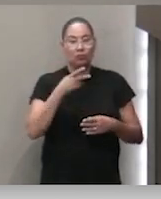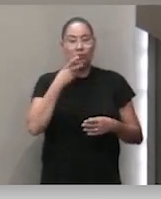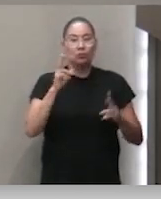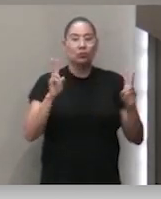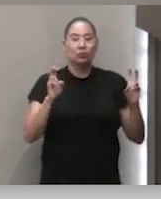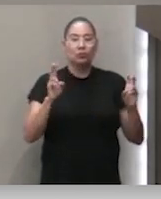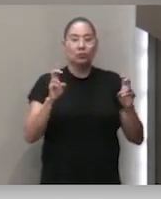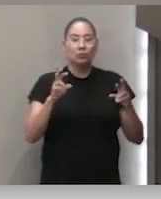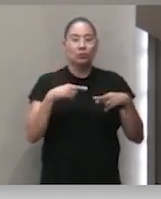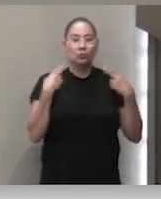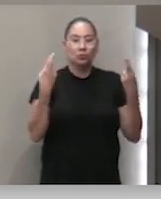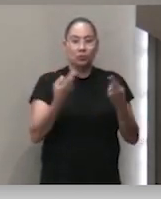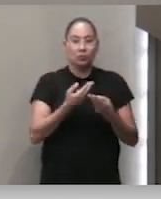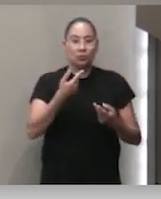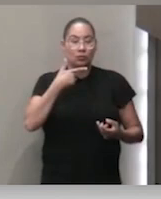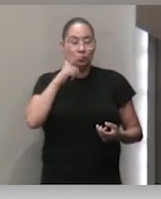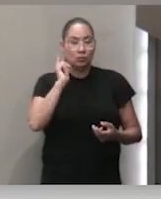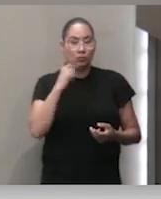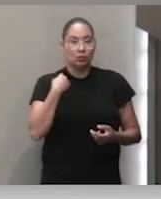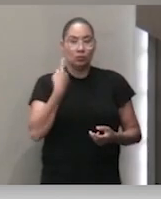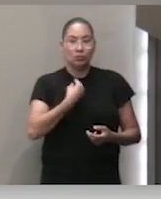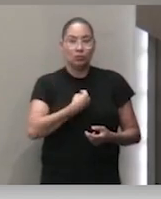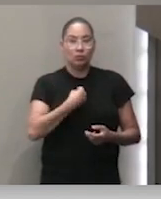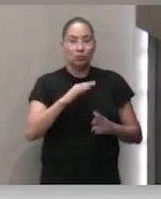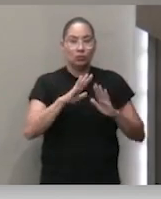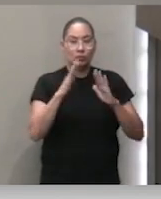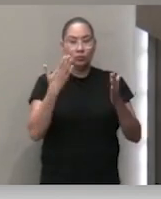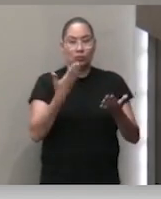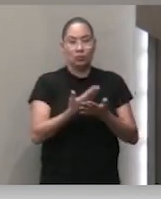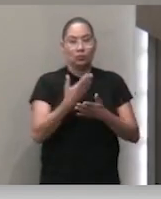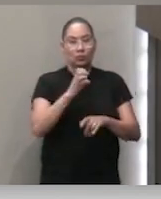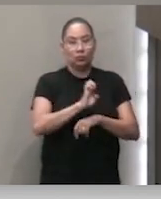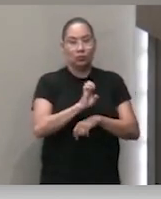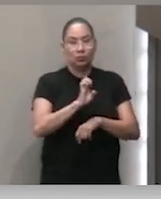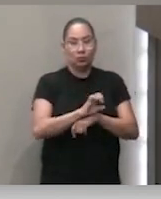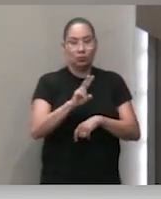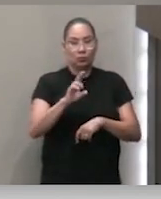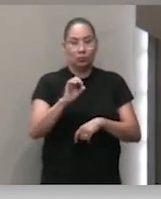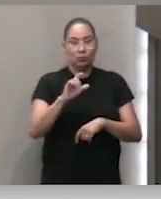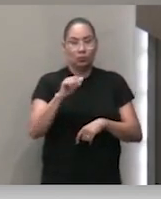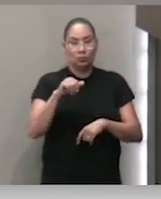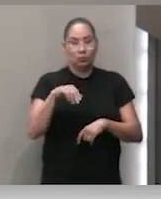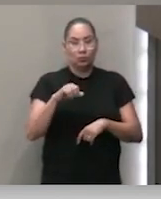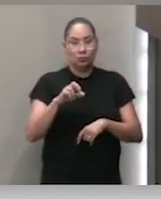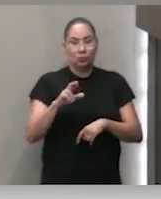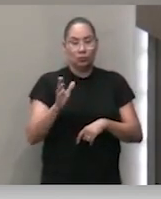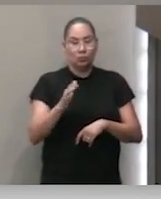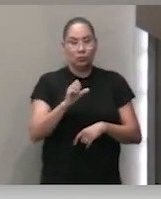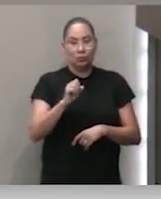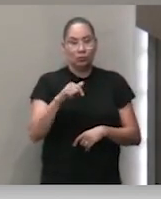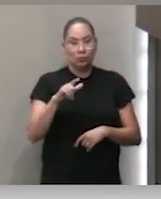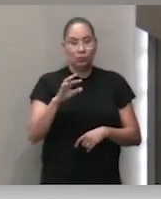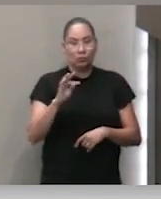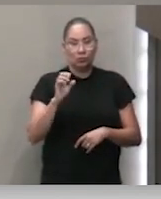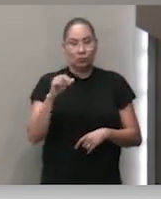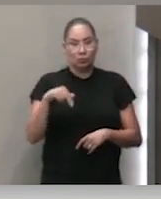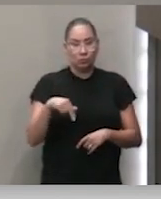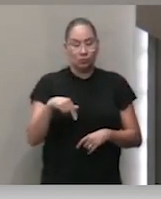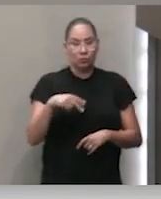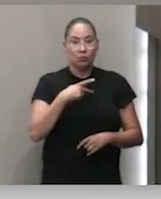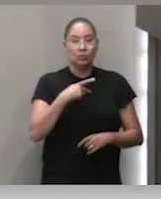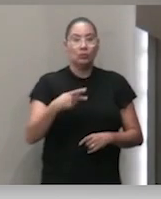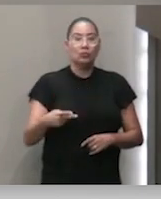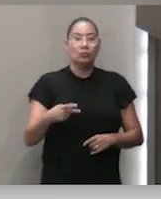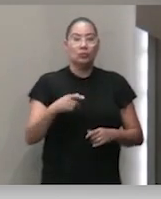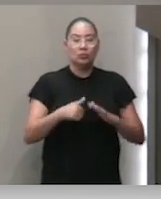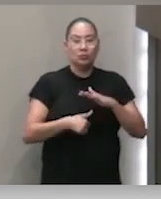uma reunião de ontem que nós tivemos na Escola Estadual Volmar Salton, solicitados pela presidente do bairro Bom Jesus, a nossa